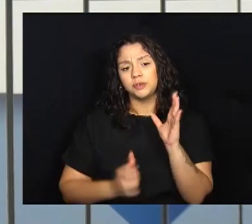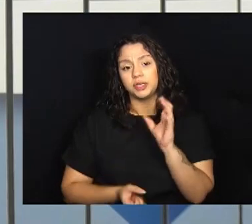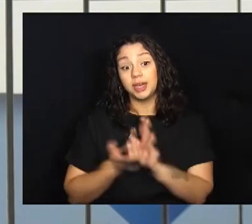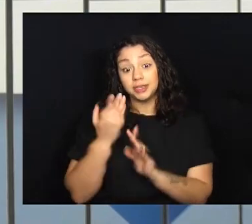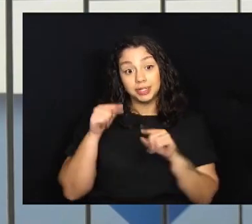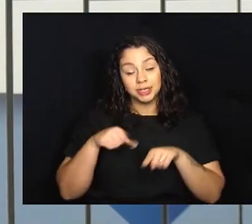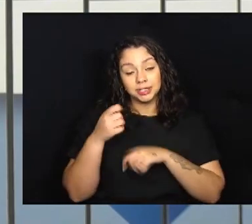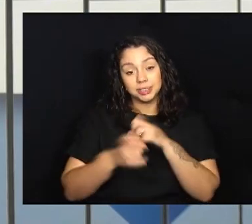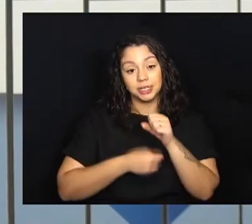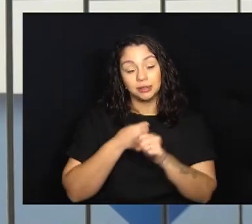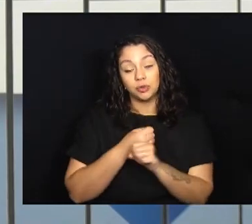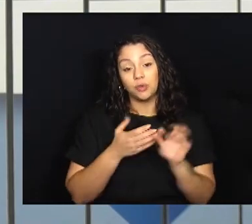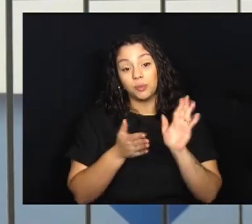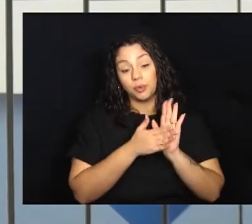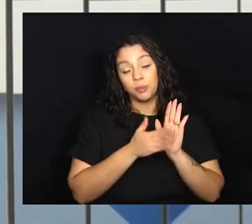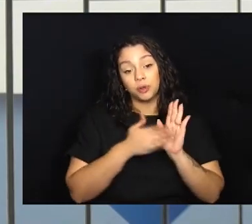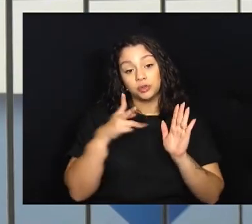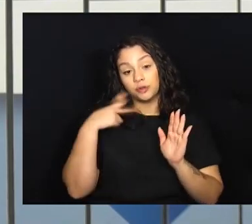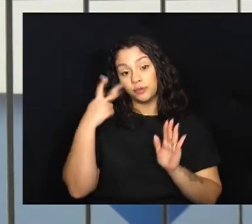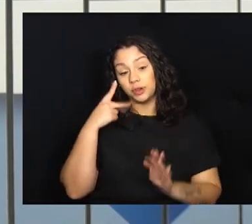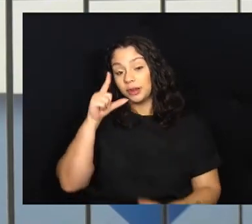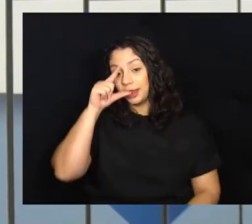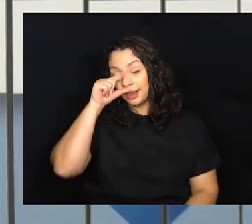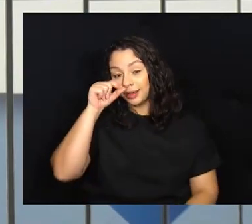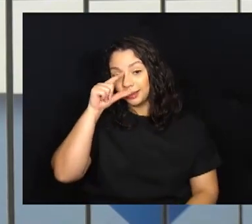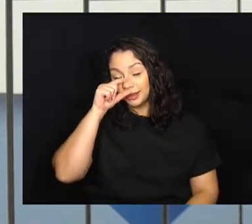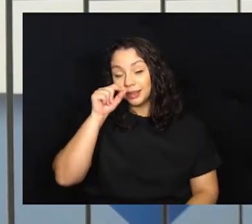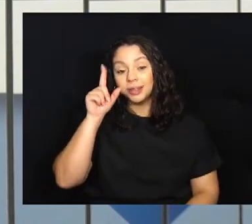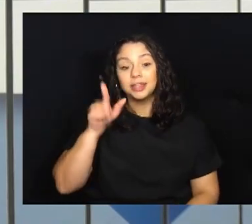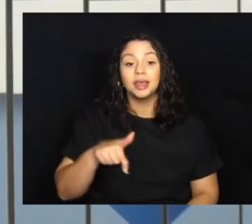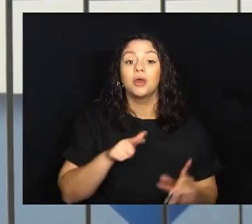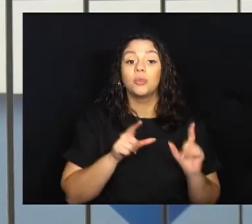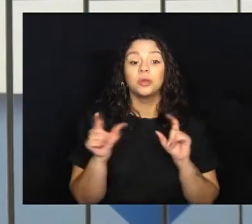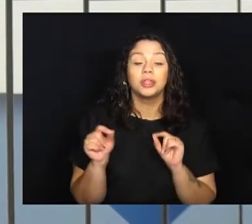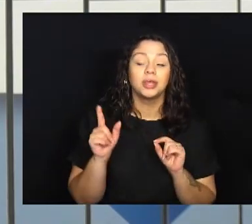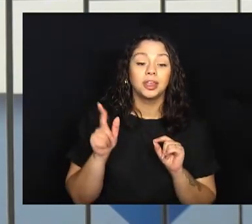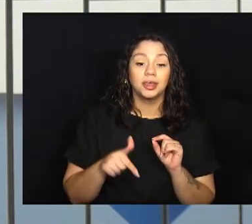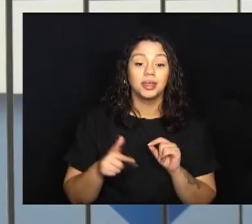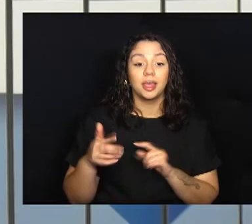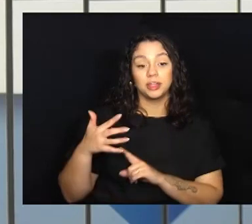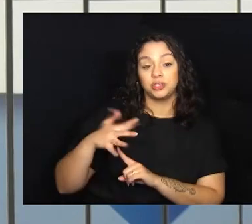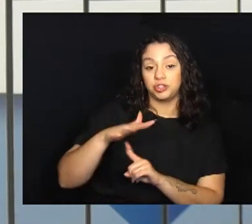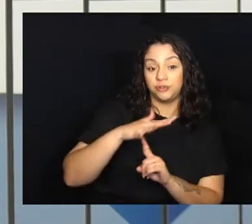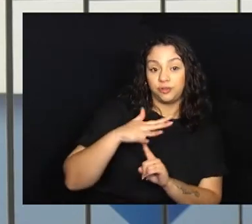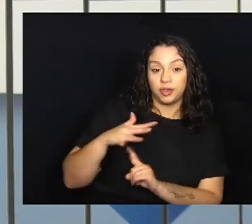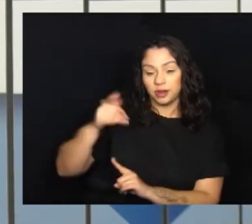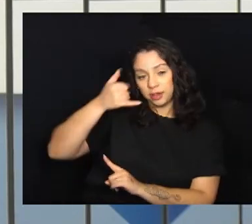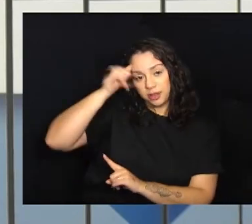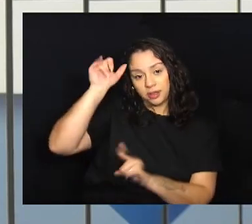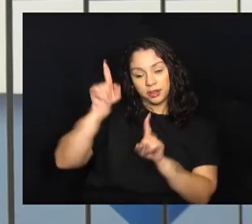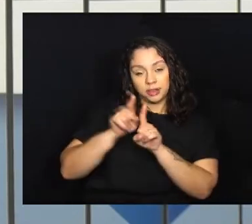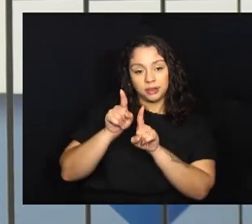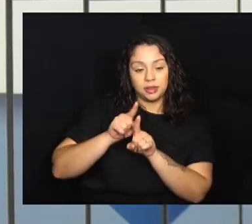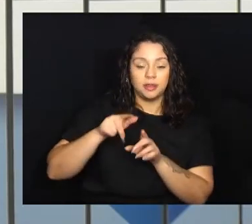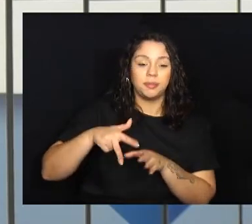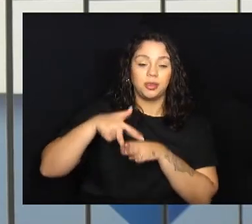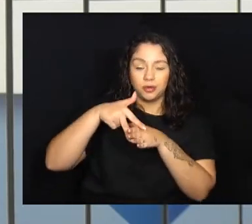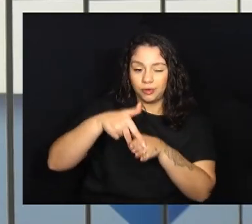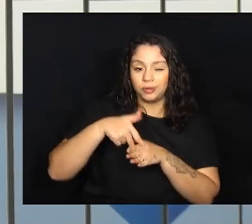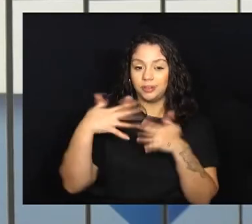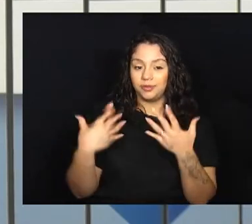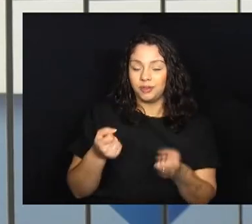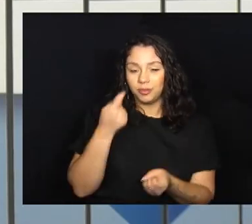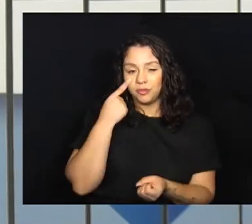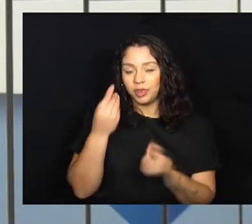por iniciativa do vereador Arnaldo Salvetti, que trata das feiras agropecuárias e do rodeio. Confira como